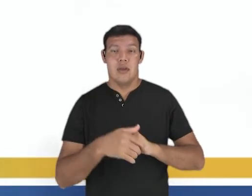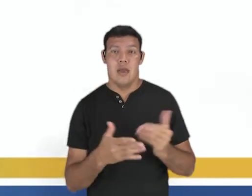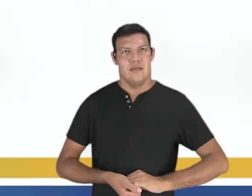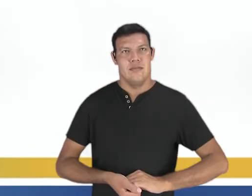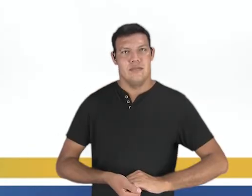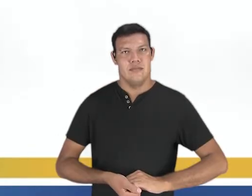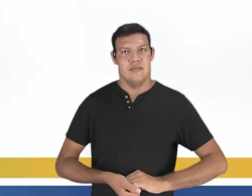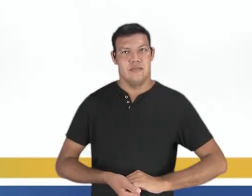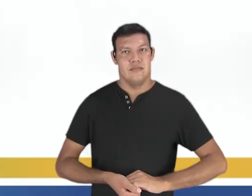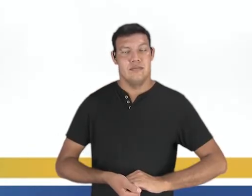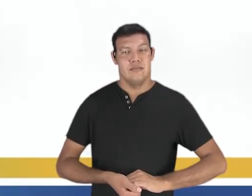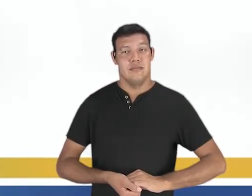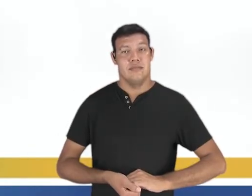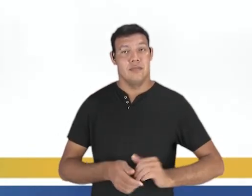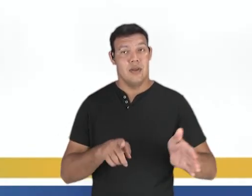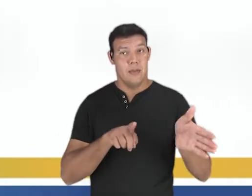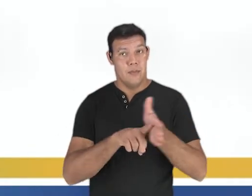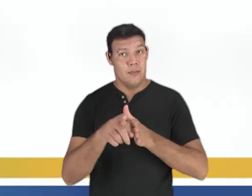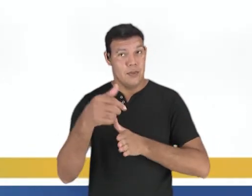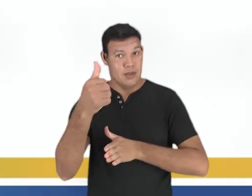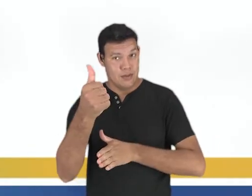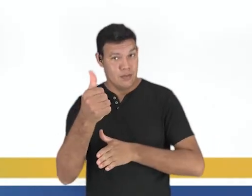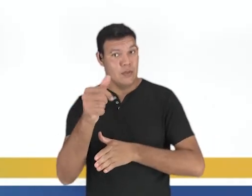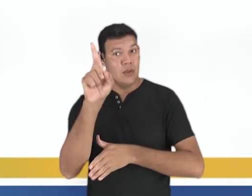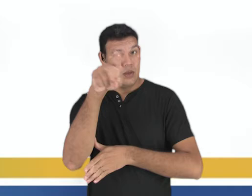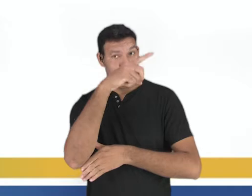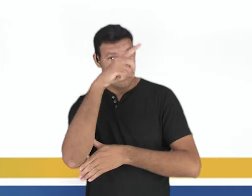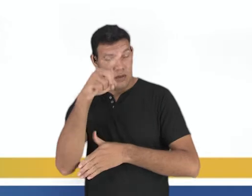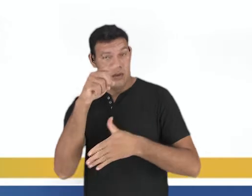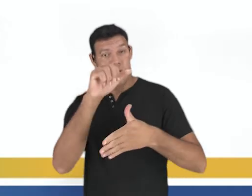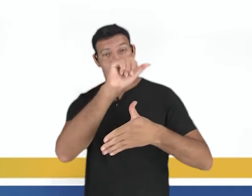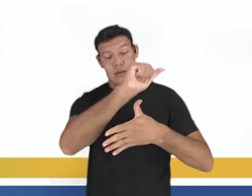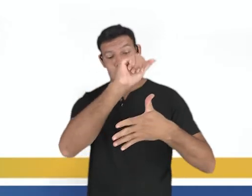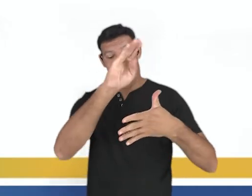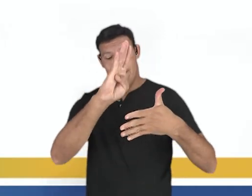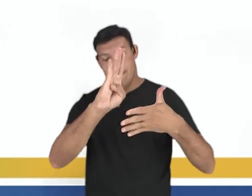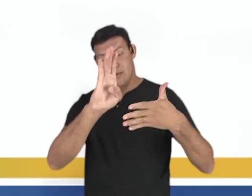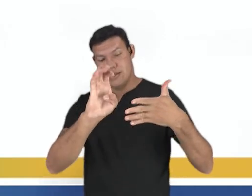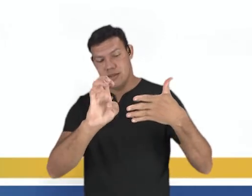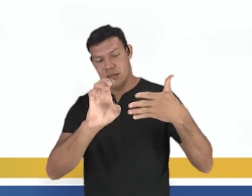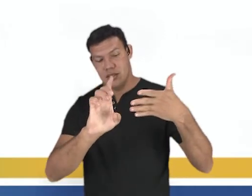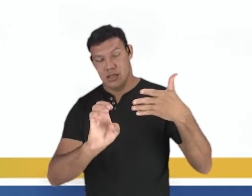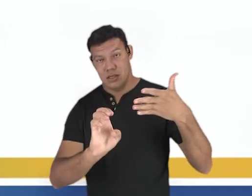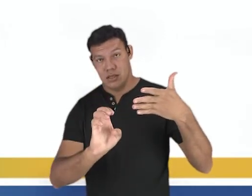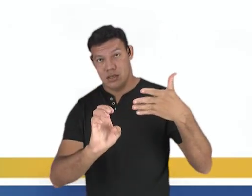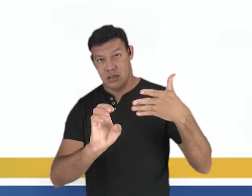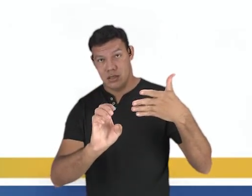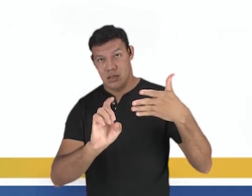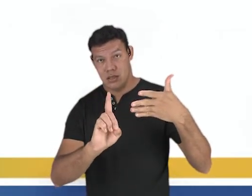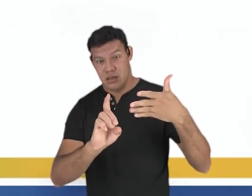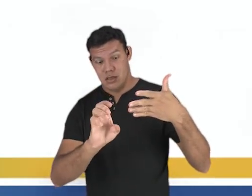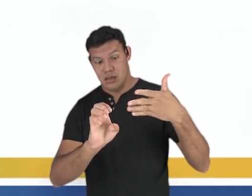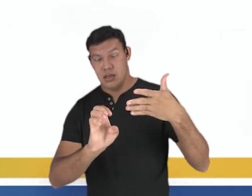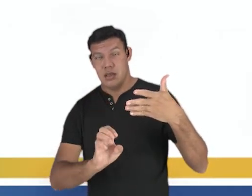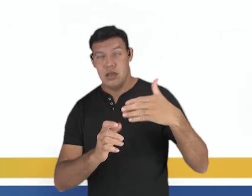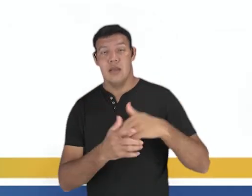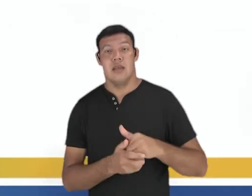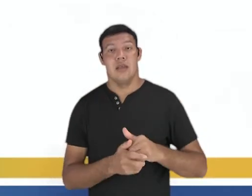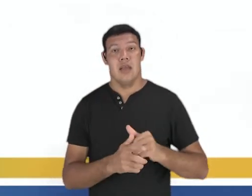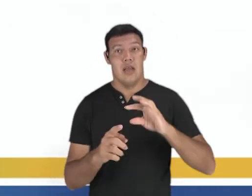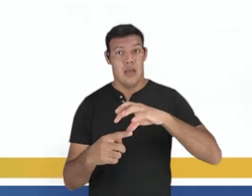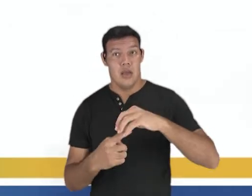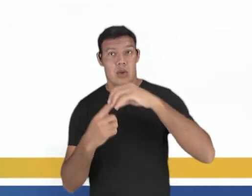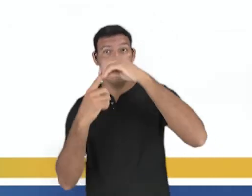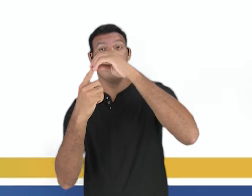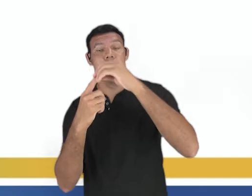agora? Questão 1. Marque nas alternativas a seguir aquela que apresenta 2 países